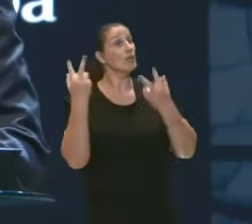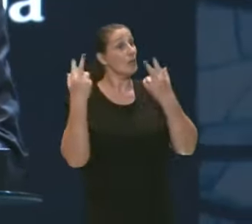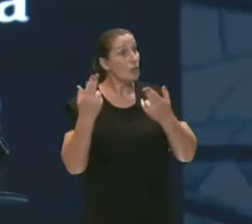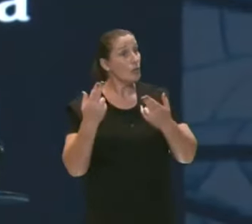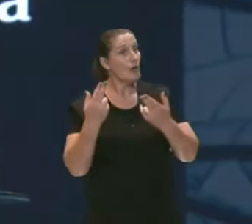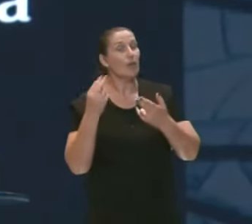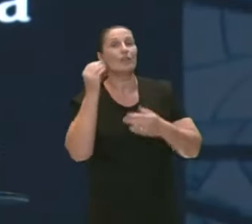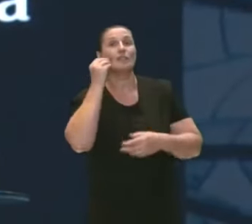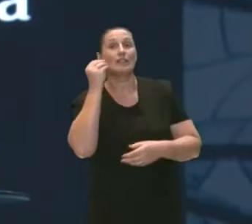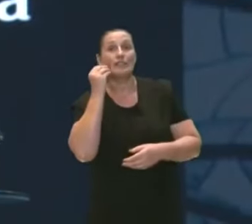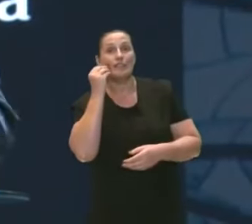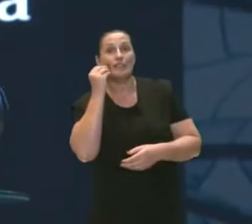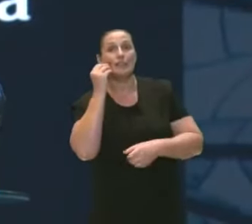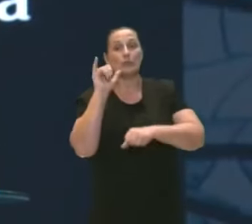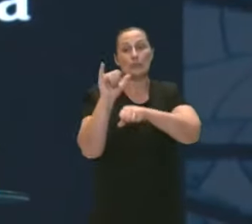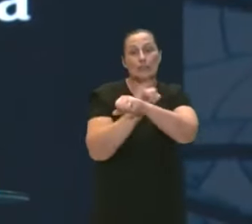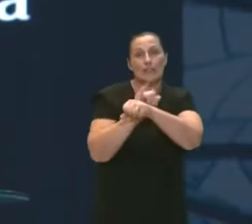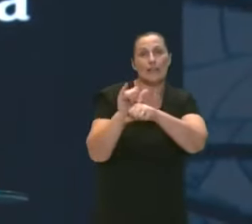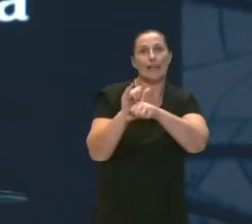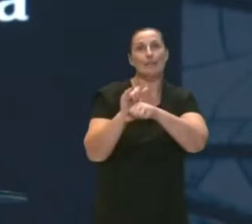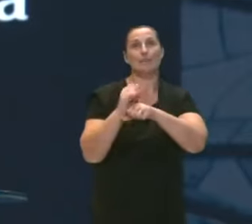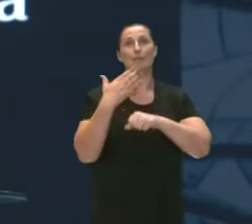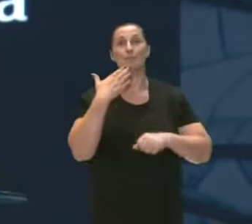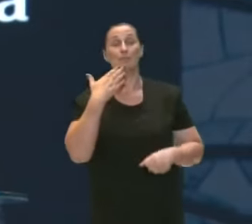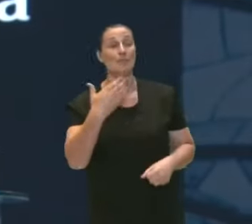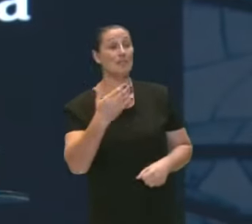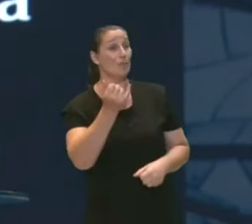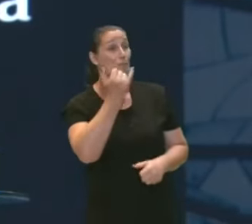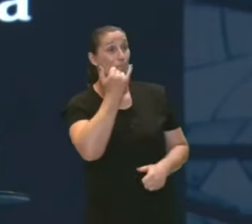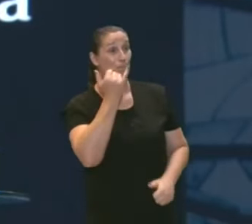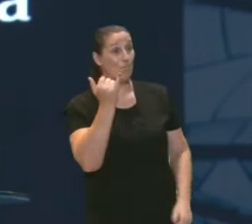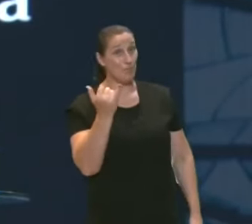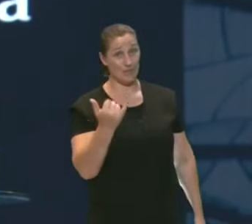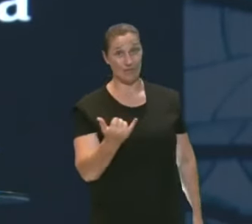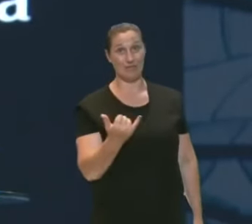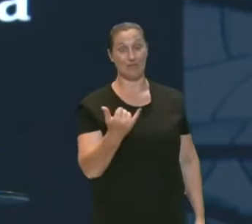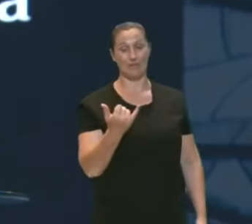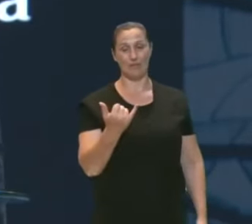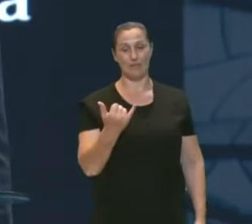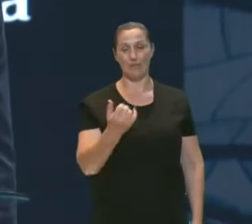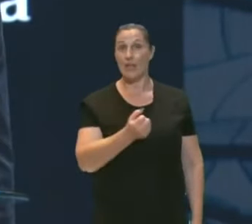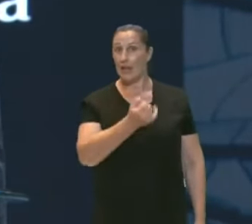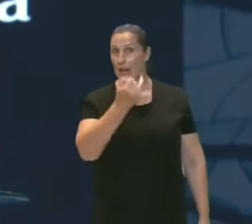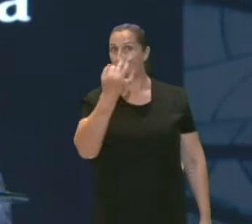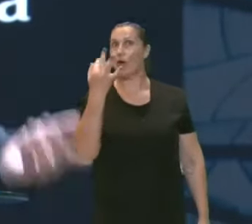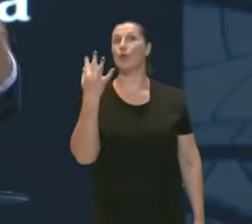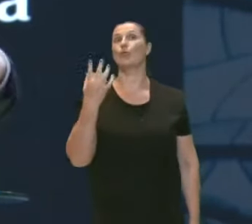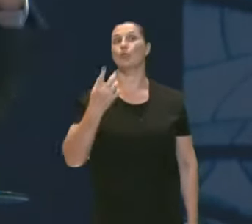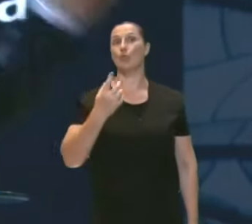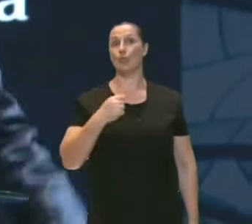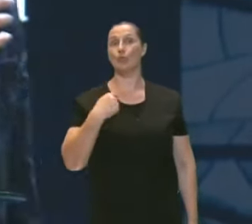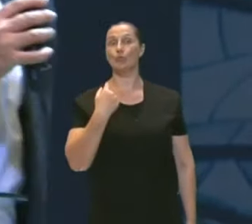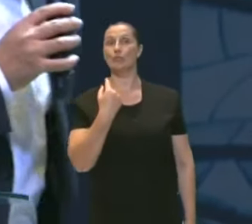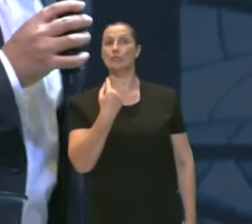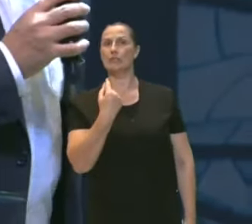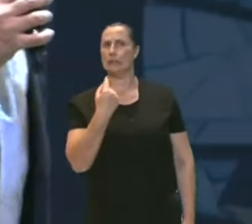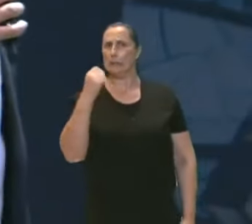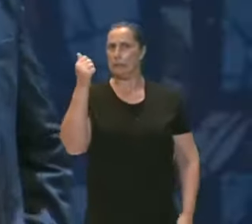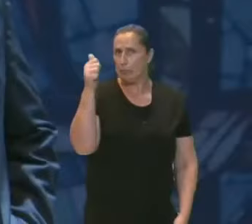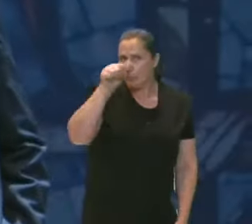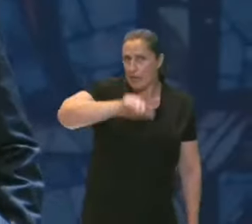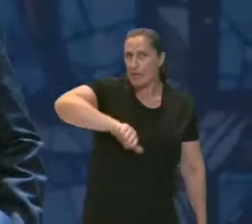para pedir perdão. Alguns fazem pior, né? Eu me lembro de que a gente fica botando a culpa no